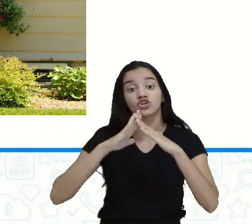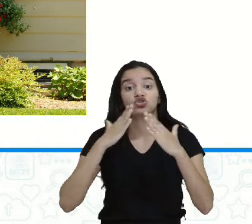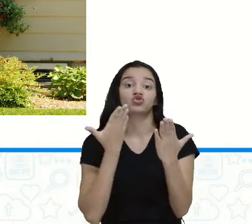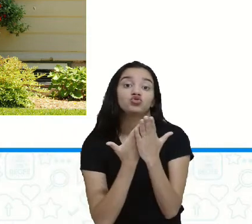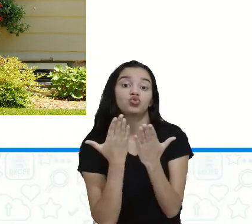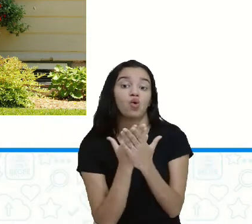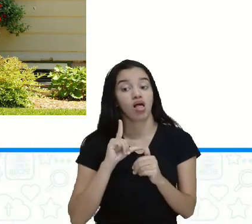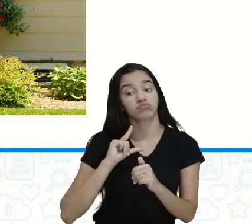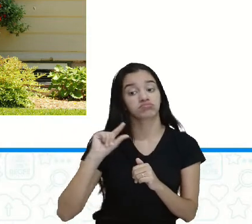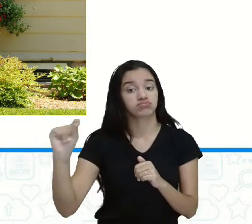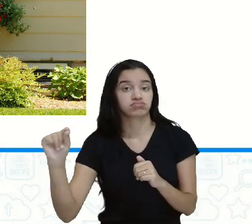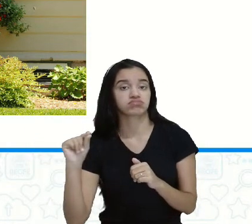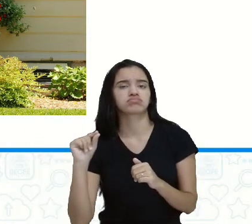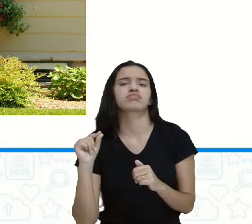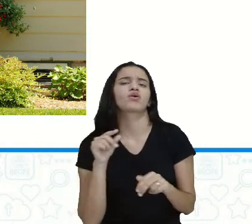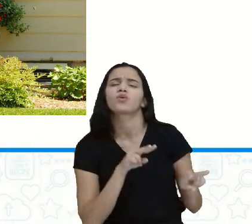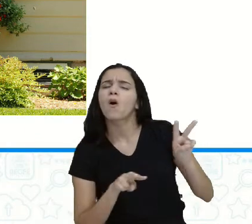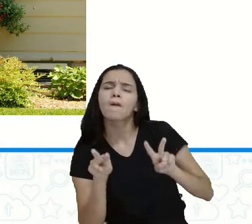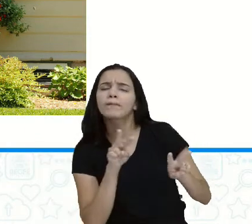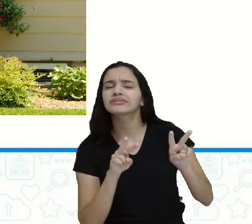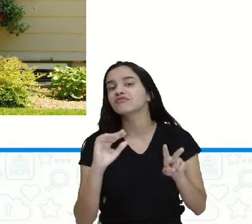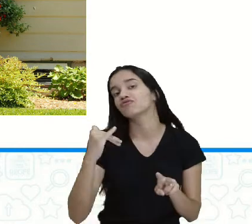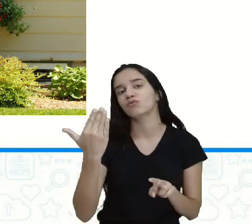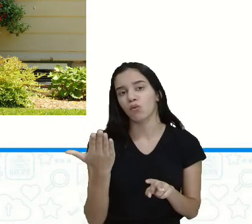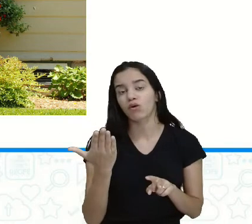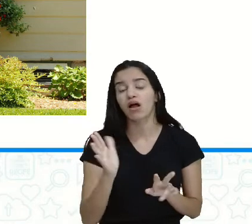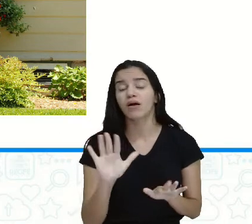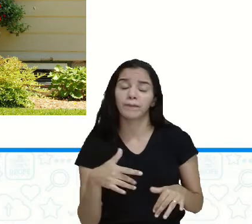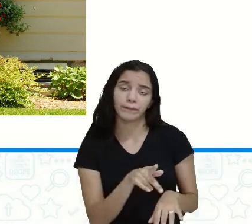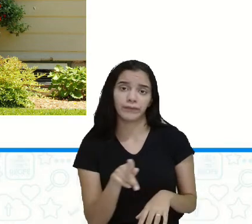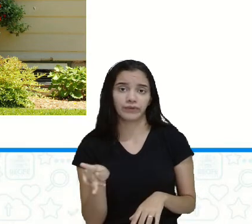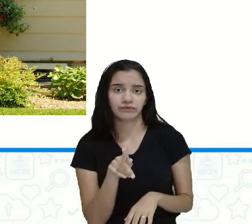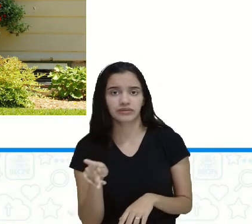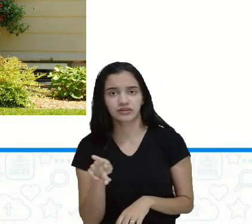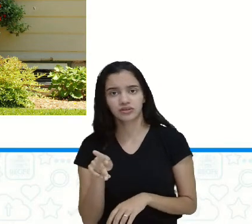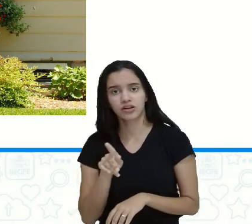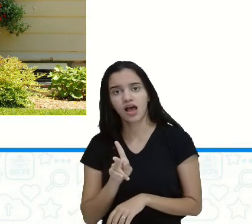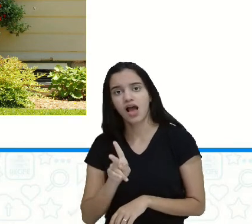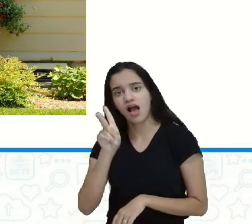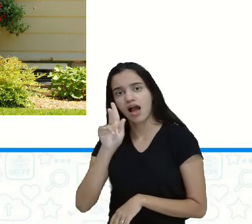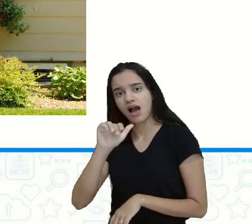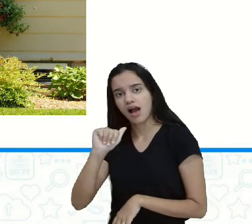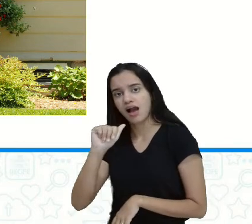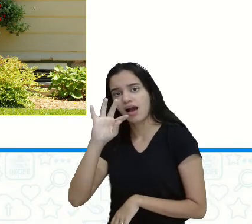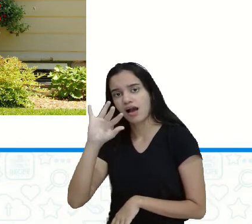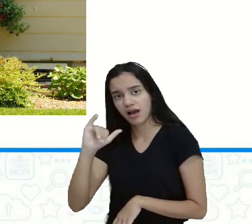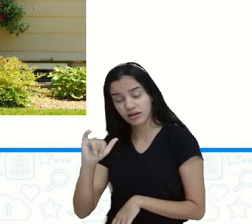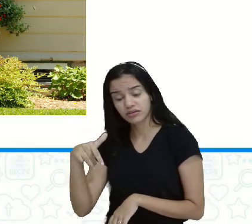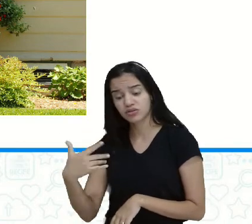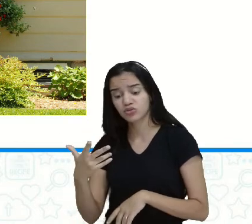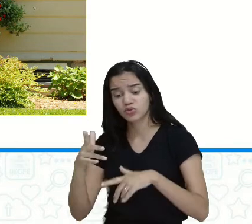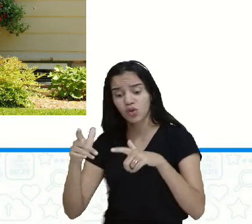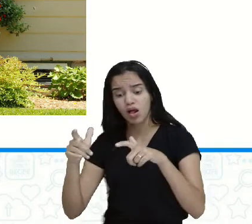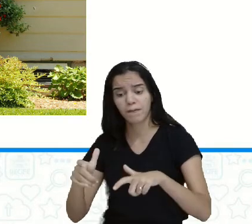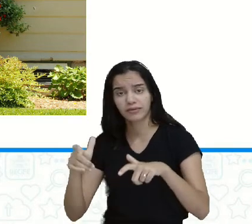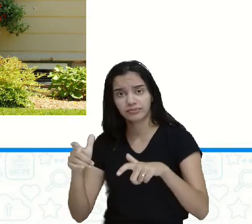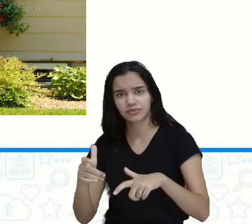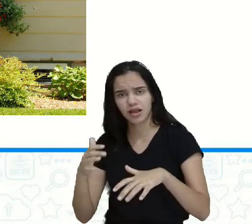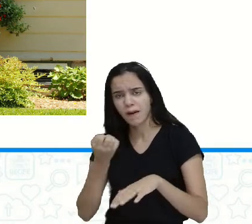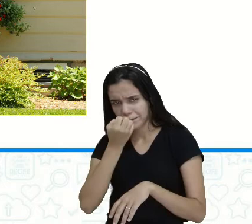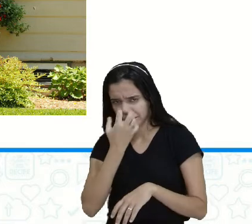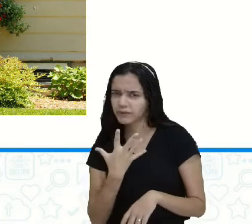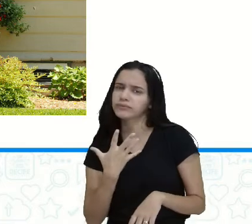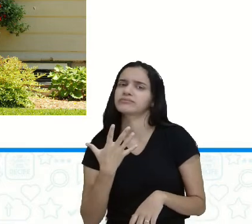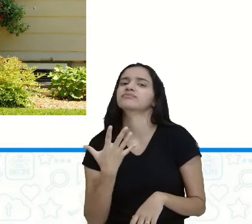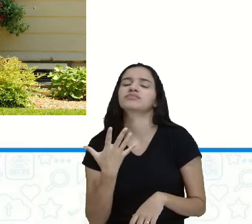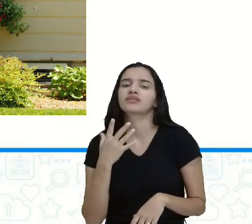casa, do portão do condomínio? Enfim, professora Kátia, a paisagem do local onde você mora é agradável?